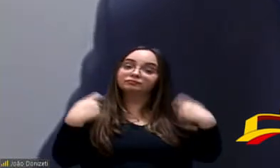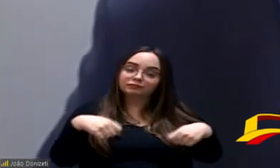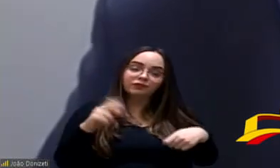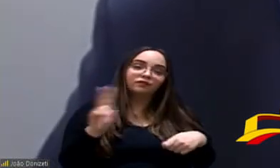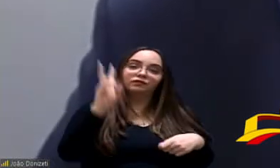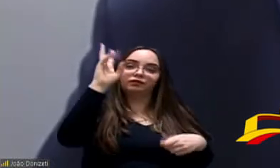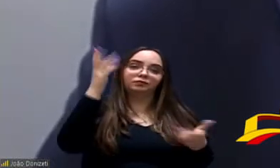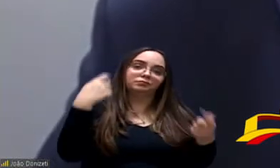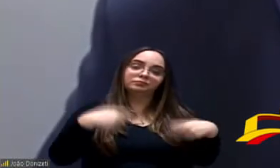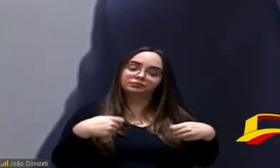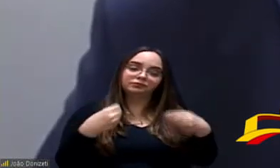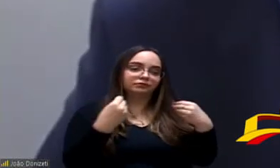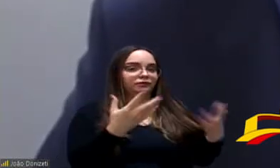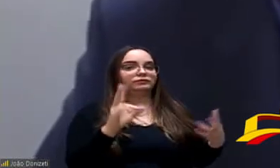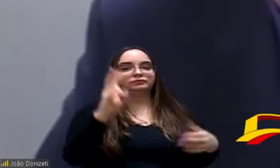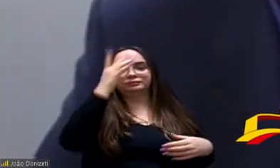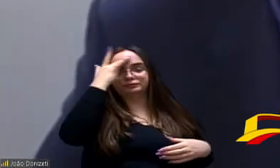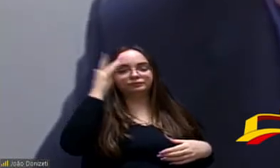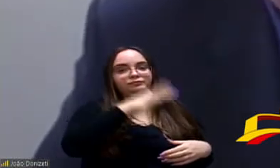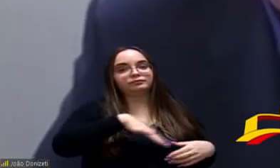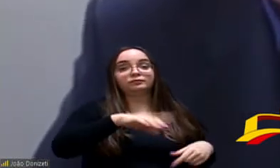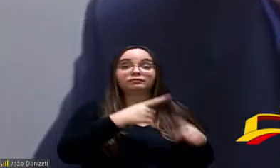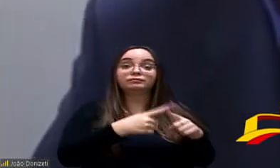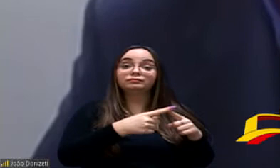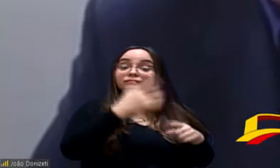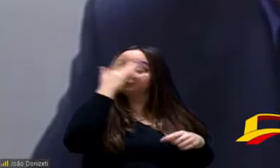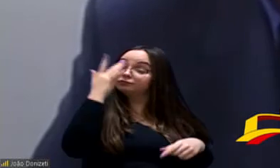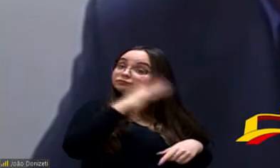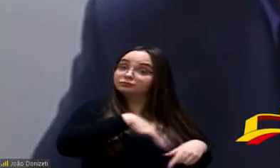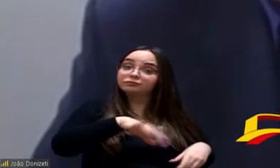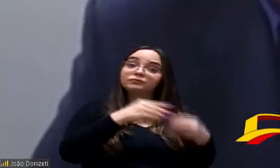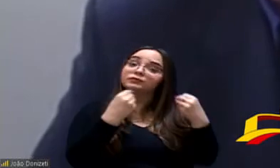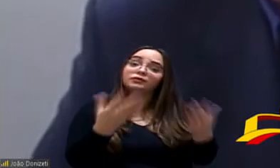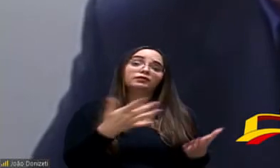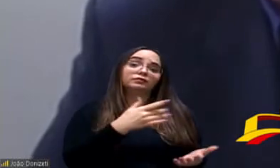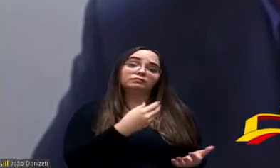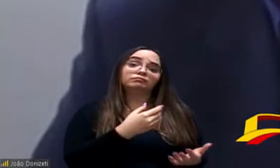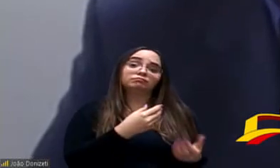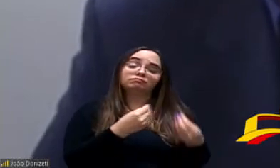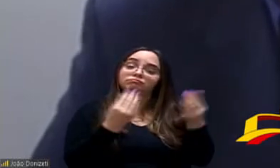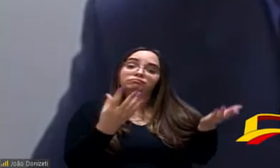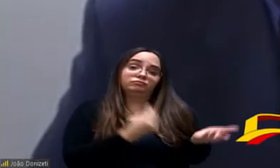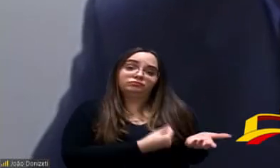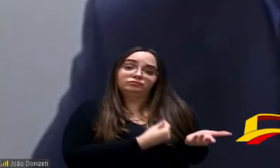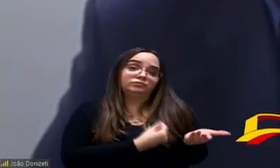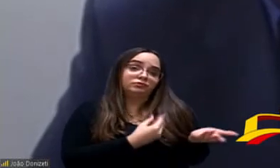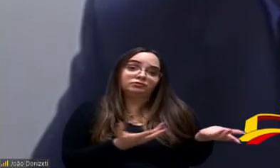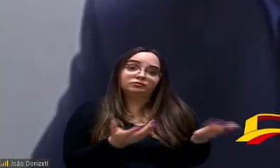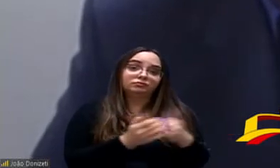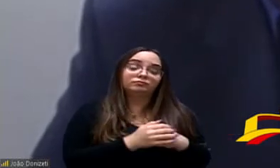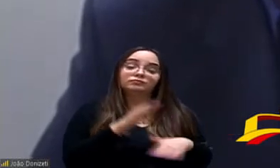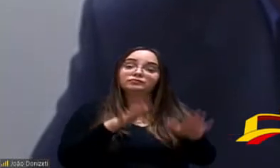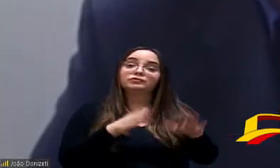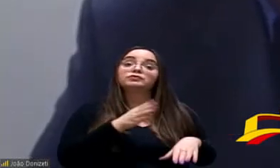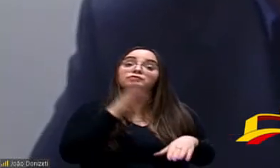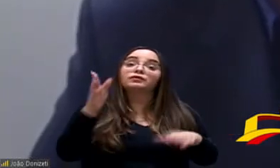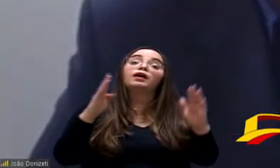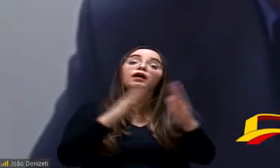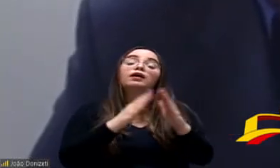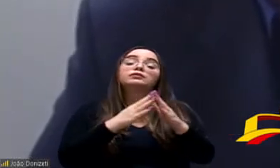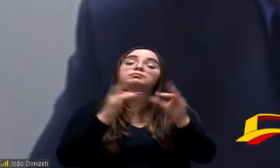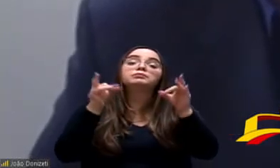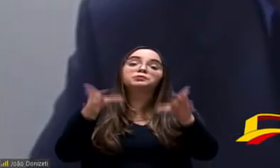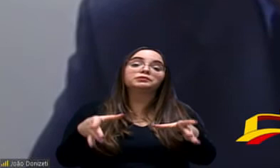valorização dessas pessoas, porque são essas pessoas que arriscam, inclusive, sua vida. Porque muitas vezes você vai numa casa abandonada onde